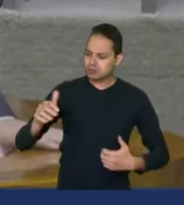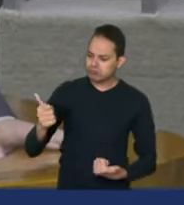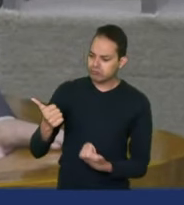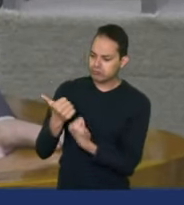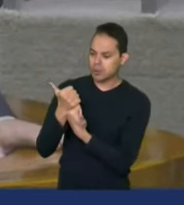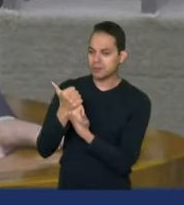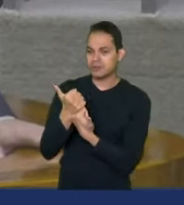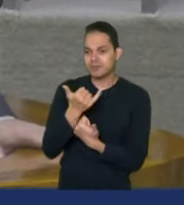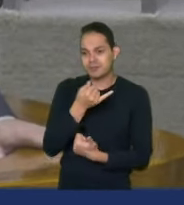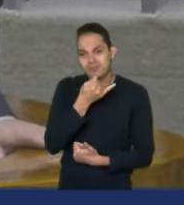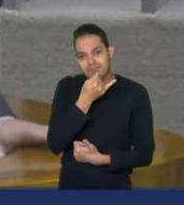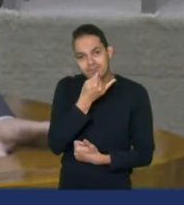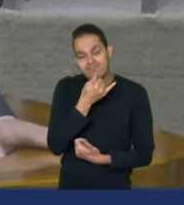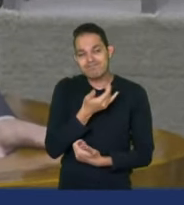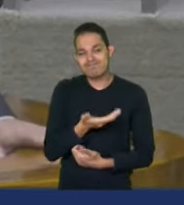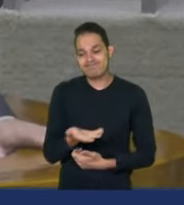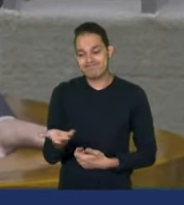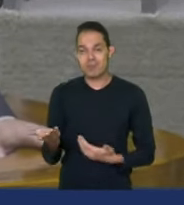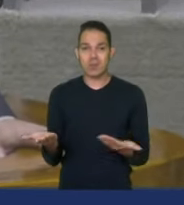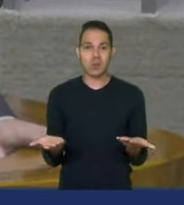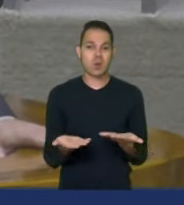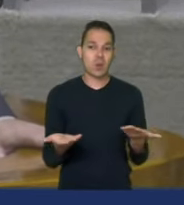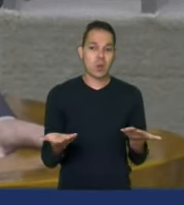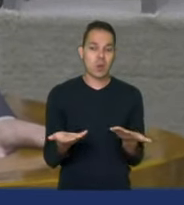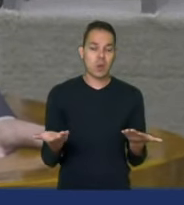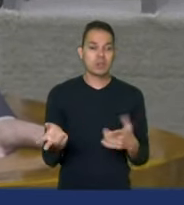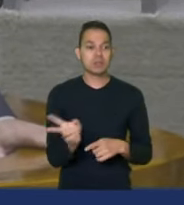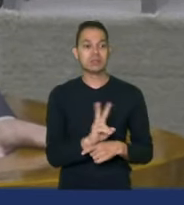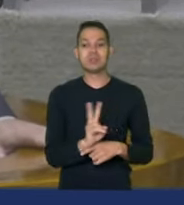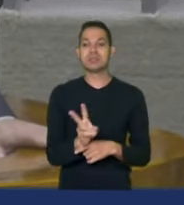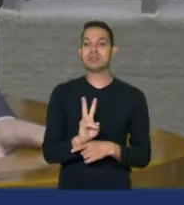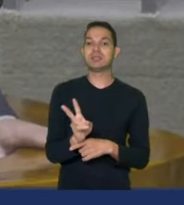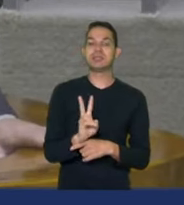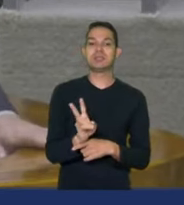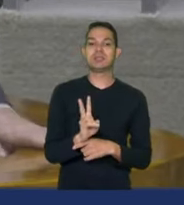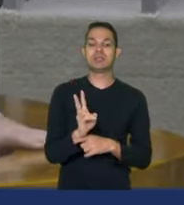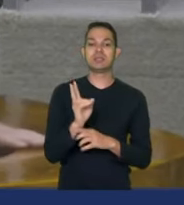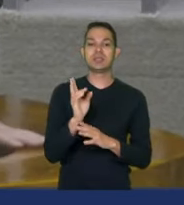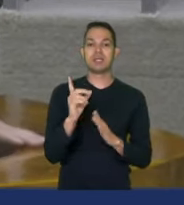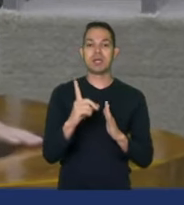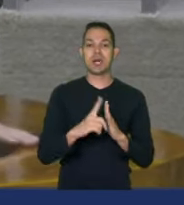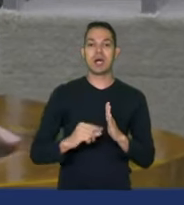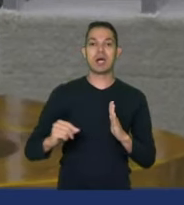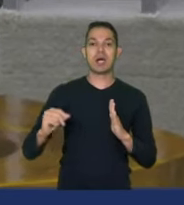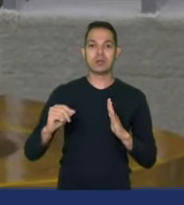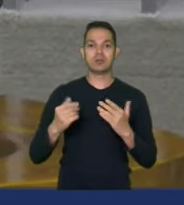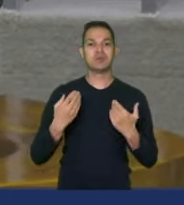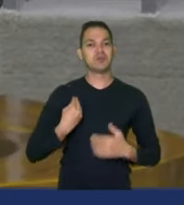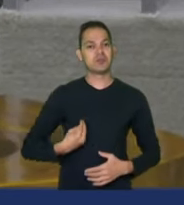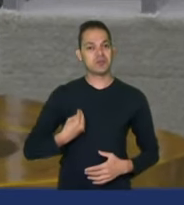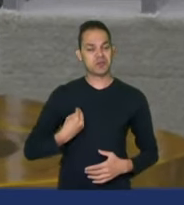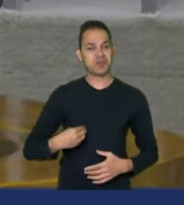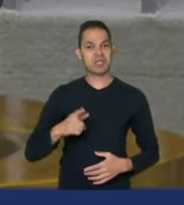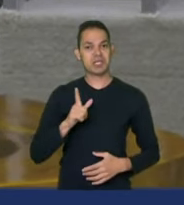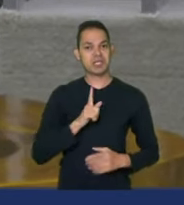lamentavelmente, estão hoje de plantão no Palácio usando a força da